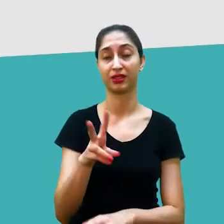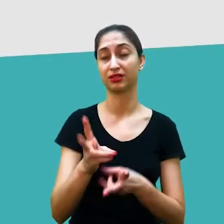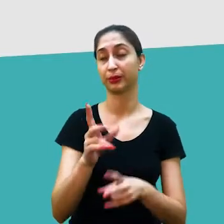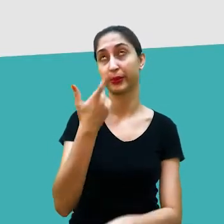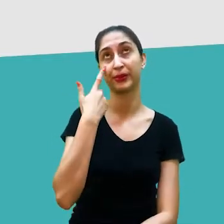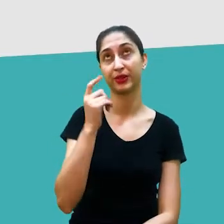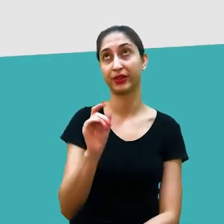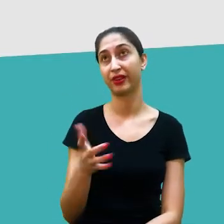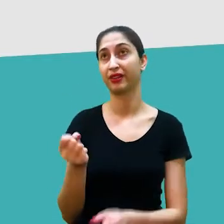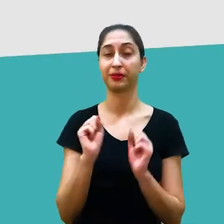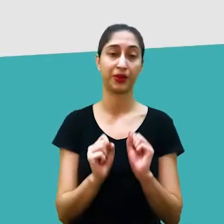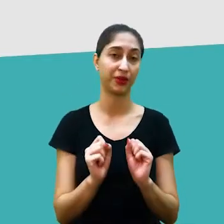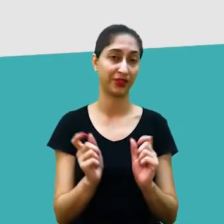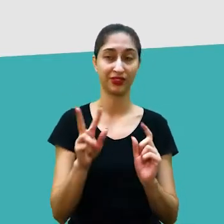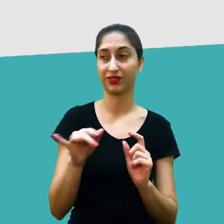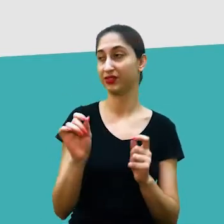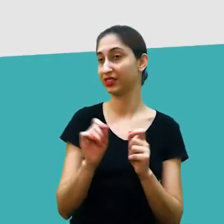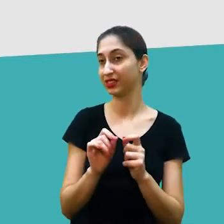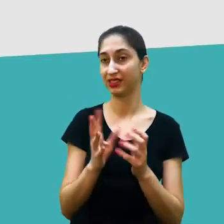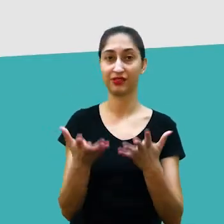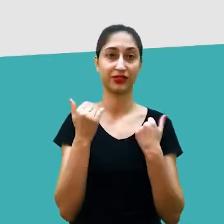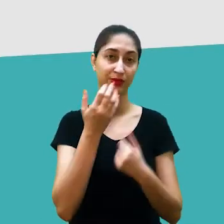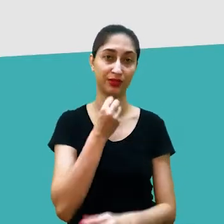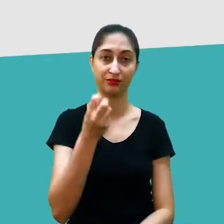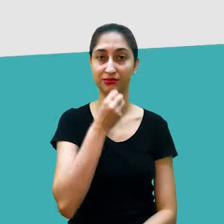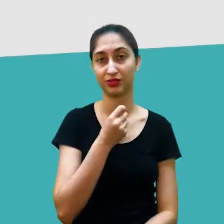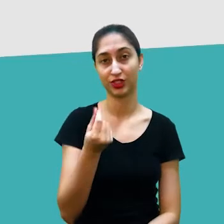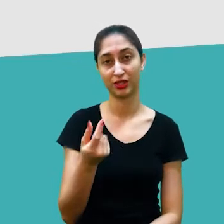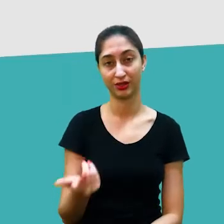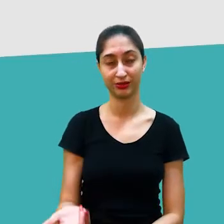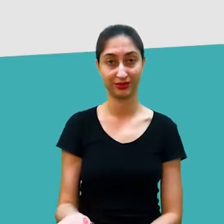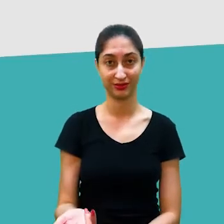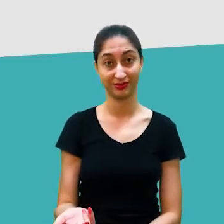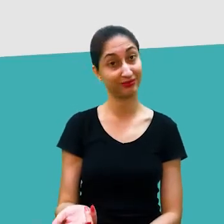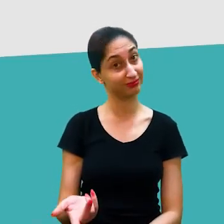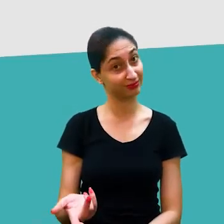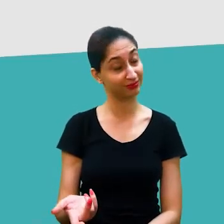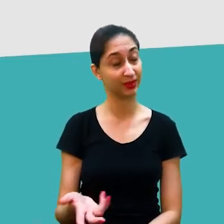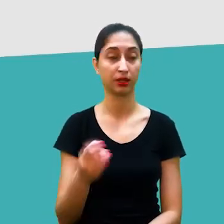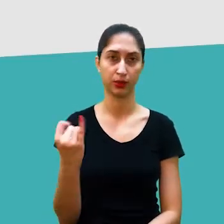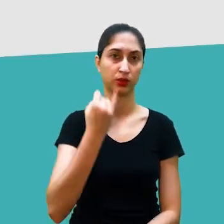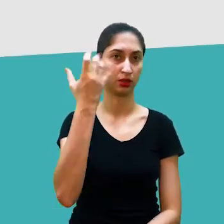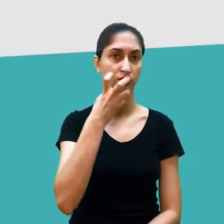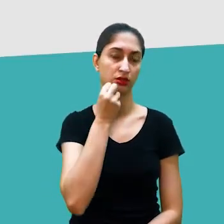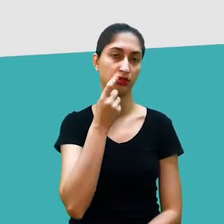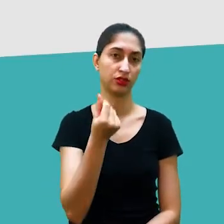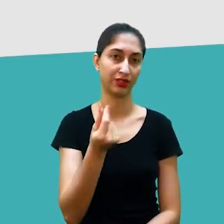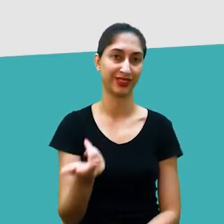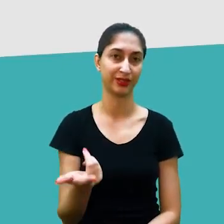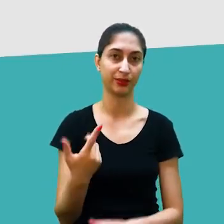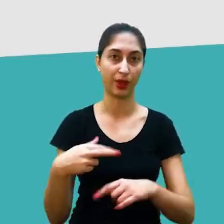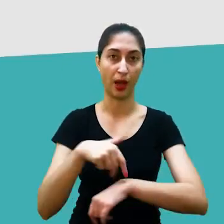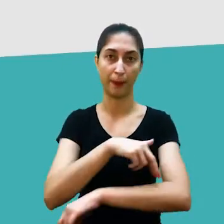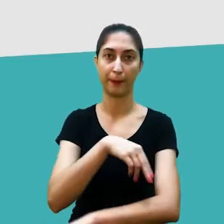vamos fazer, vamos só lucrar. E lucrar, às vezes, é importante lucrar, porque a moda é uma